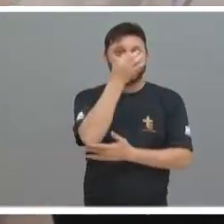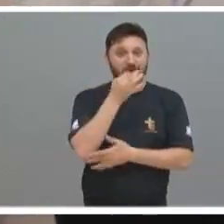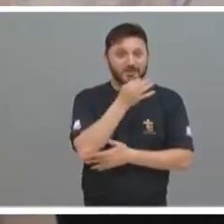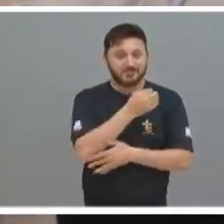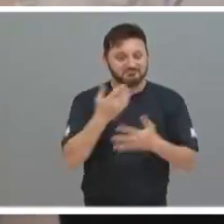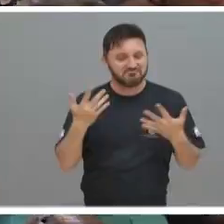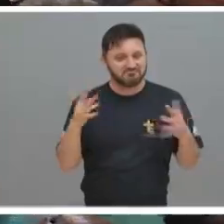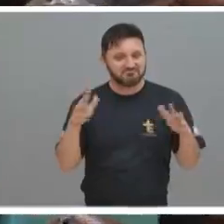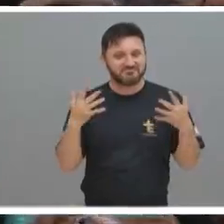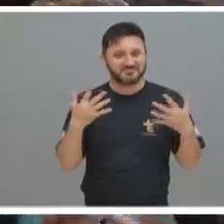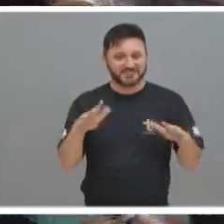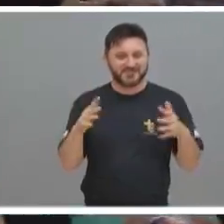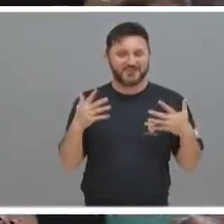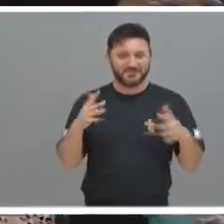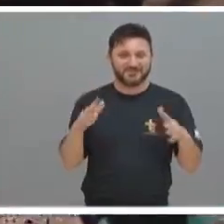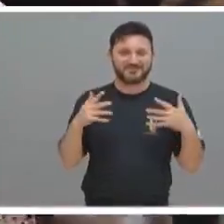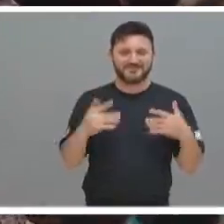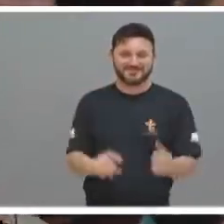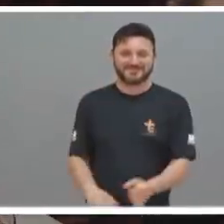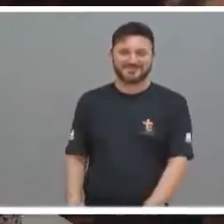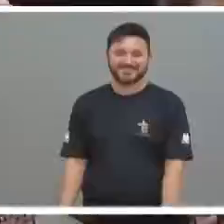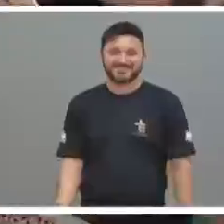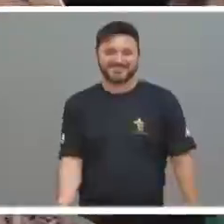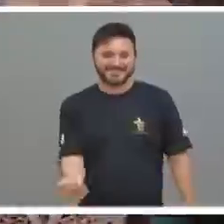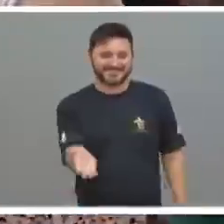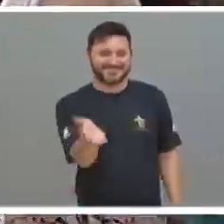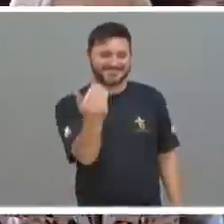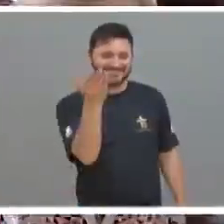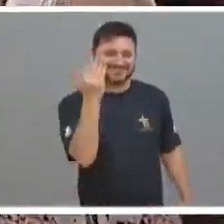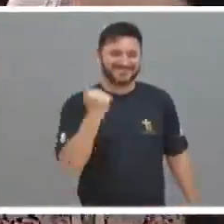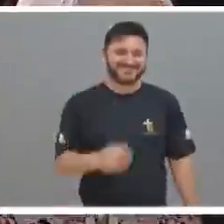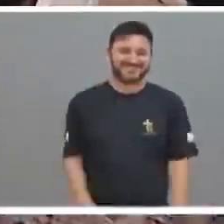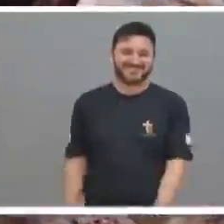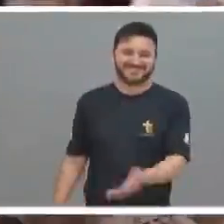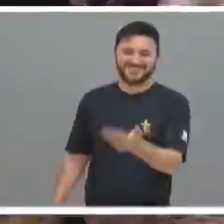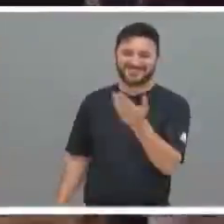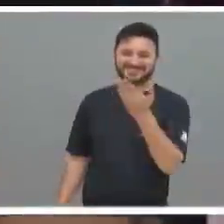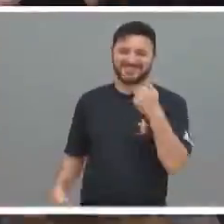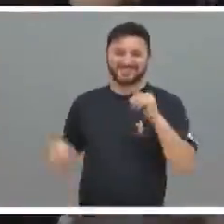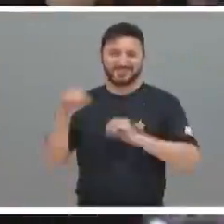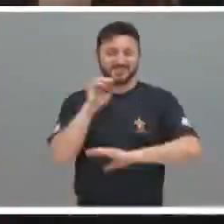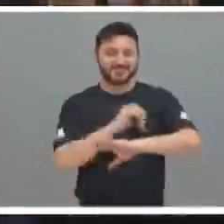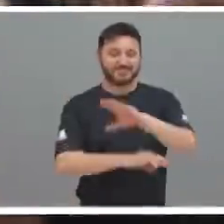Vamos juntos. Vem cantar, sim, vem cantar.